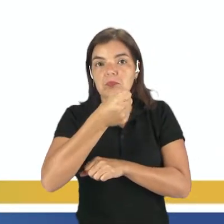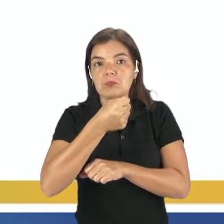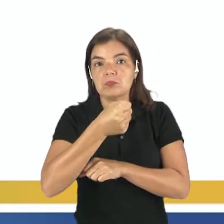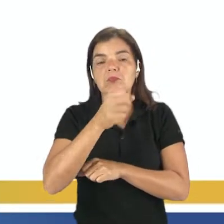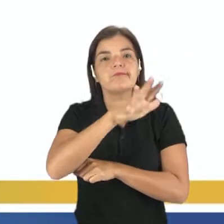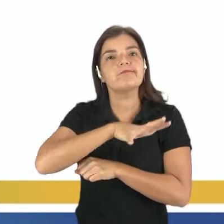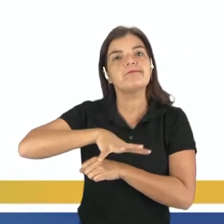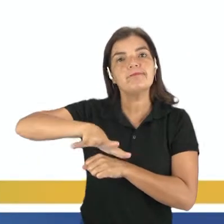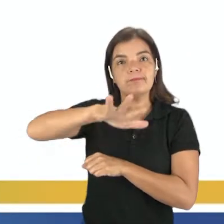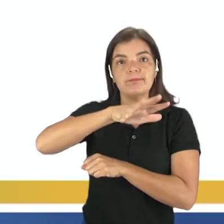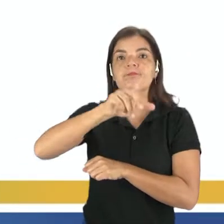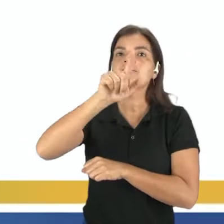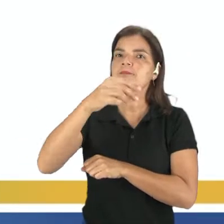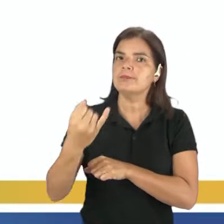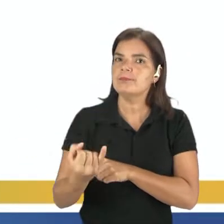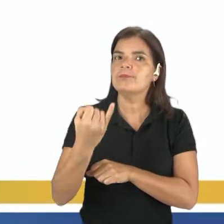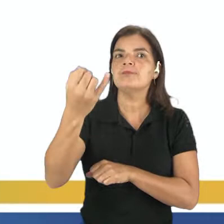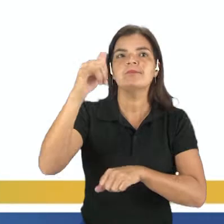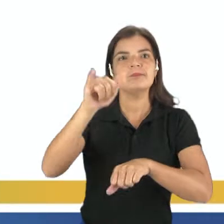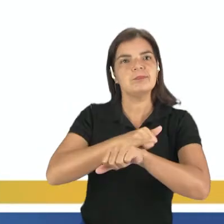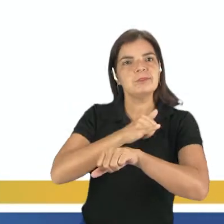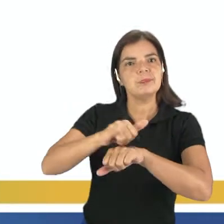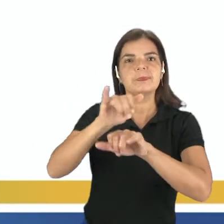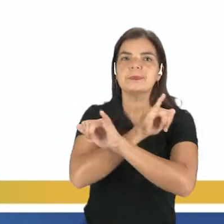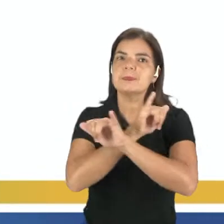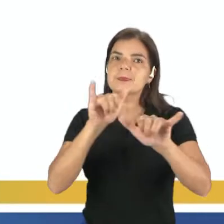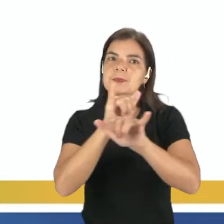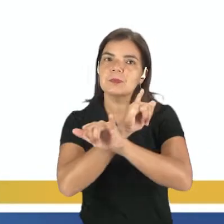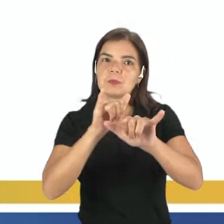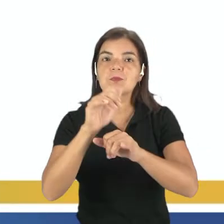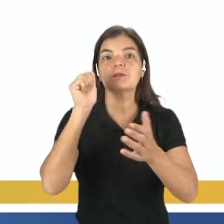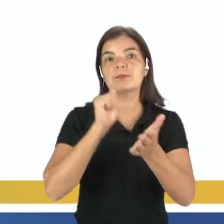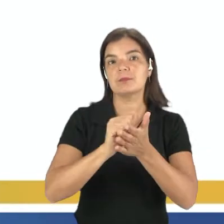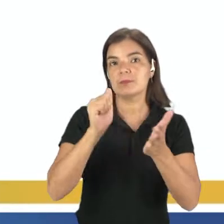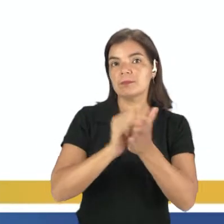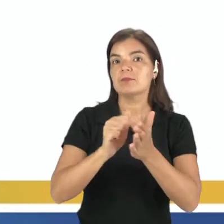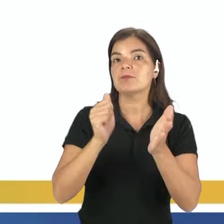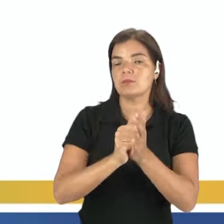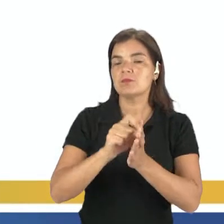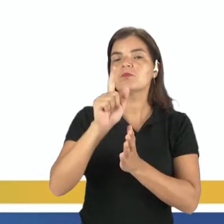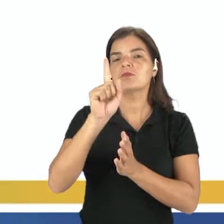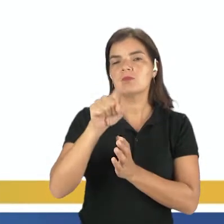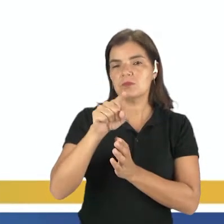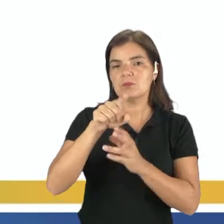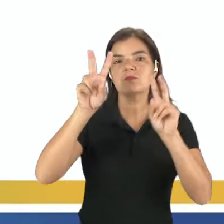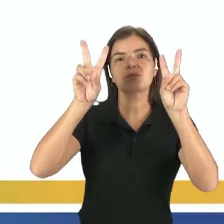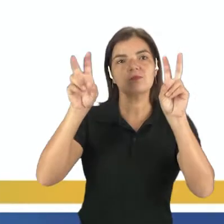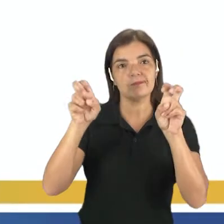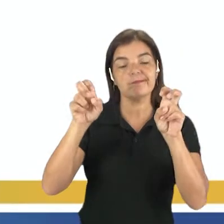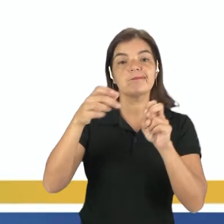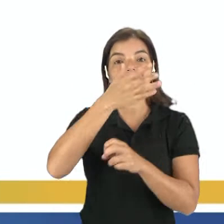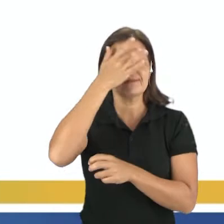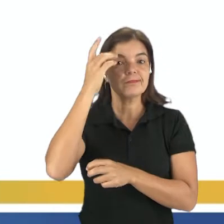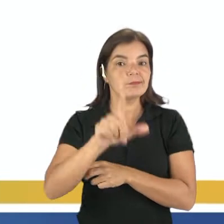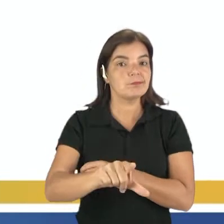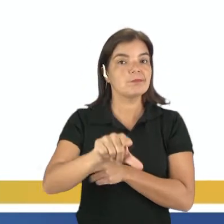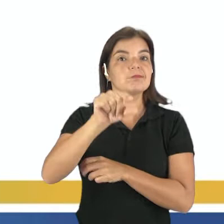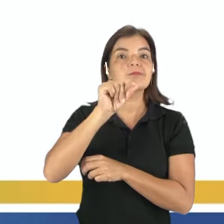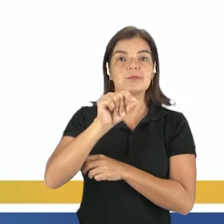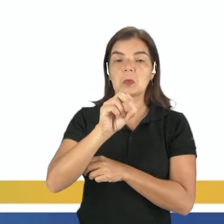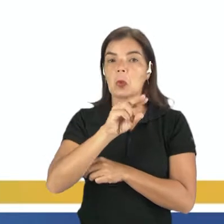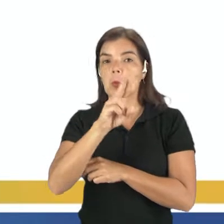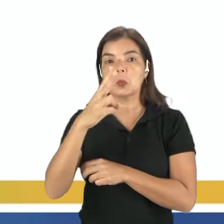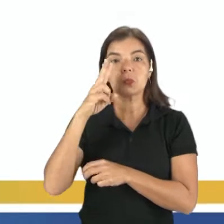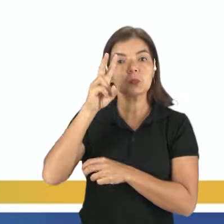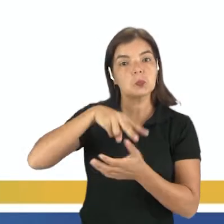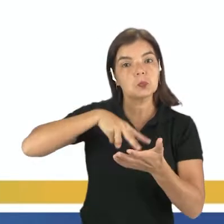linhas gerais. É uma importante estratégia de divulgação da obra e pode ser um dos motivos que leva alguém a escolher, ou ler